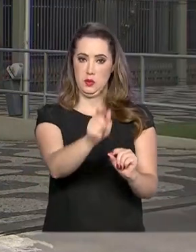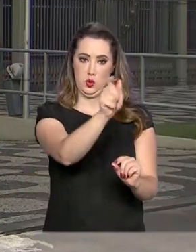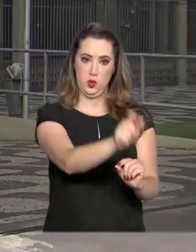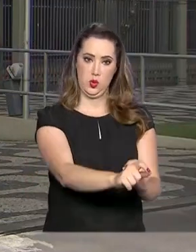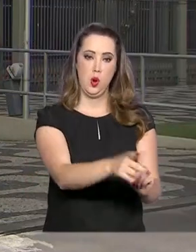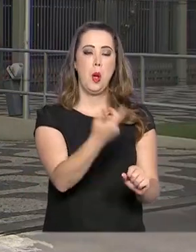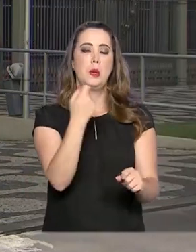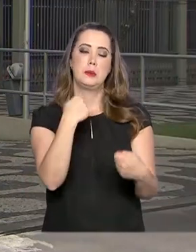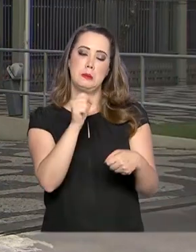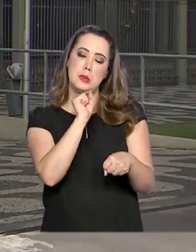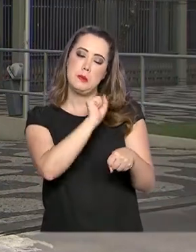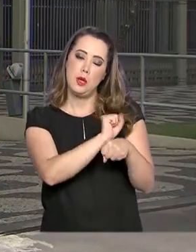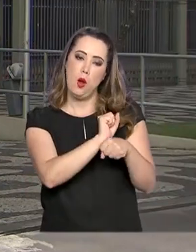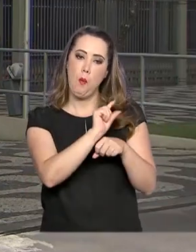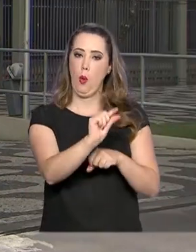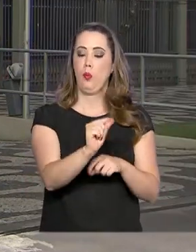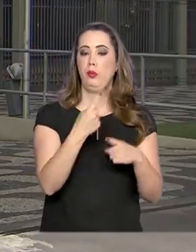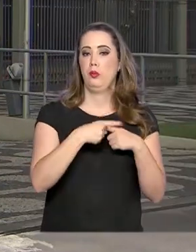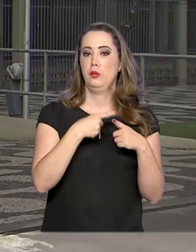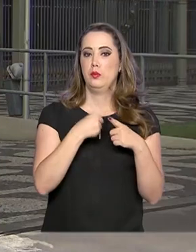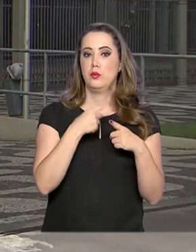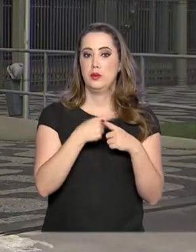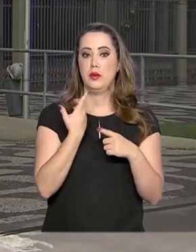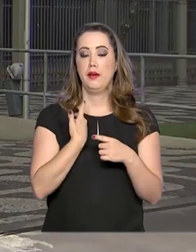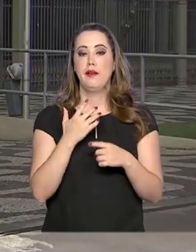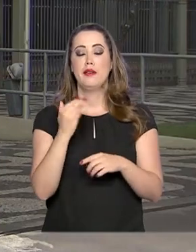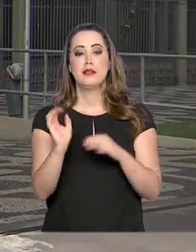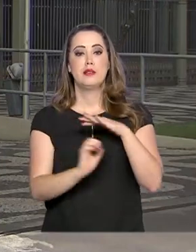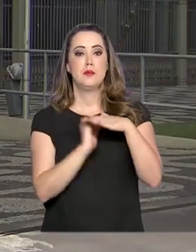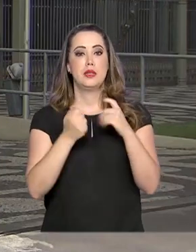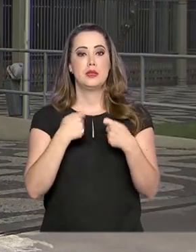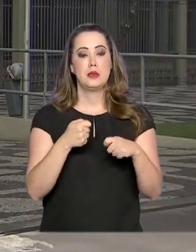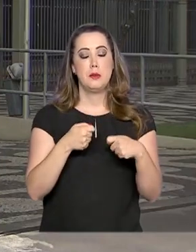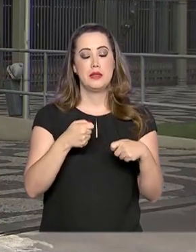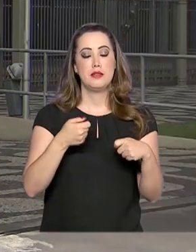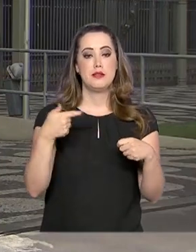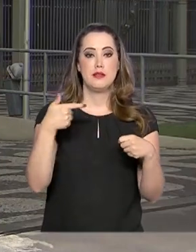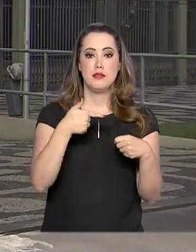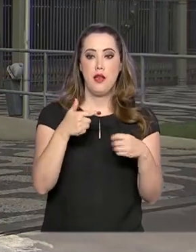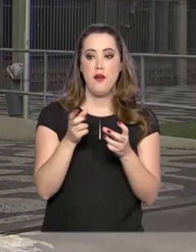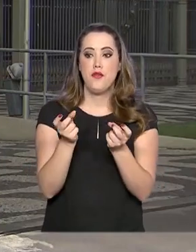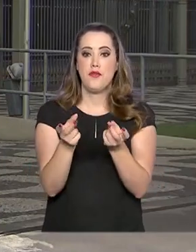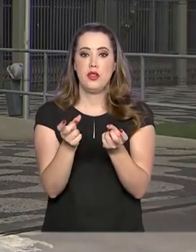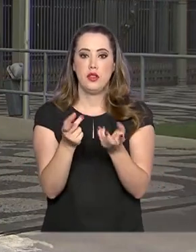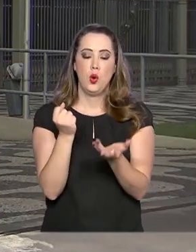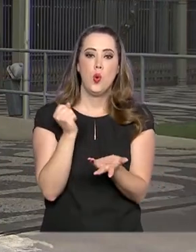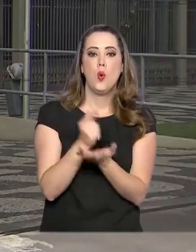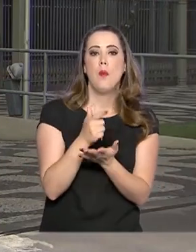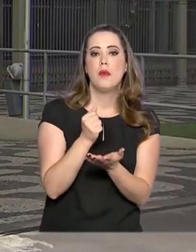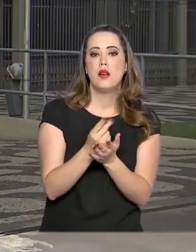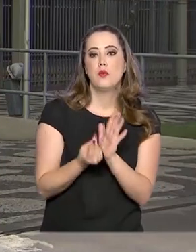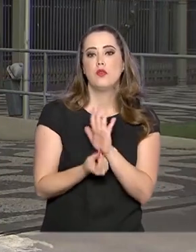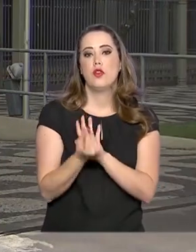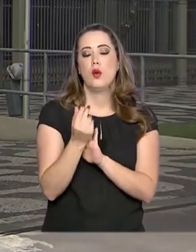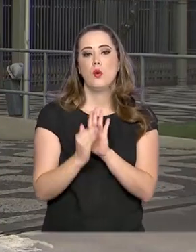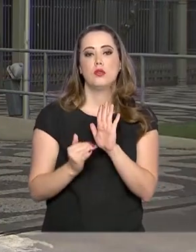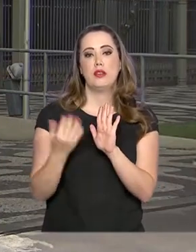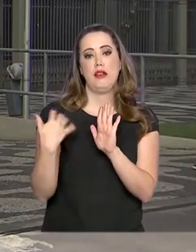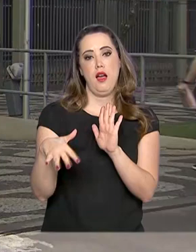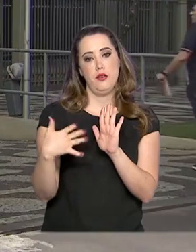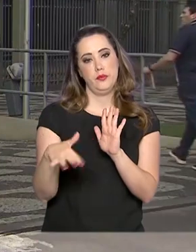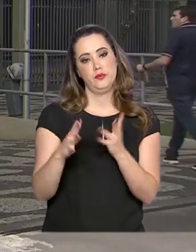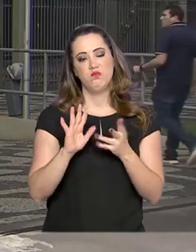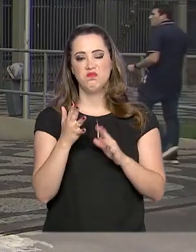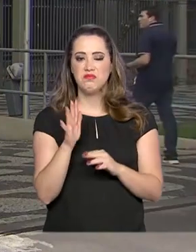deve ainda levar algum tempo, já que as distribuidoras ainda precisam vender aquele estoque que foi comprado pelo preço mais caro, um